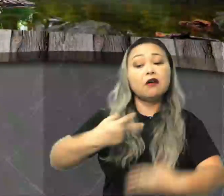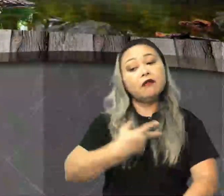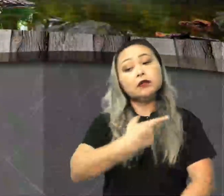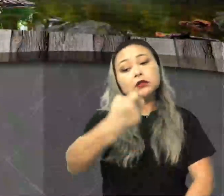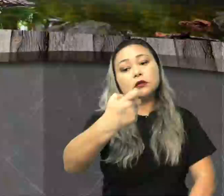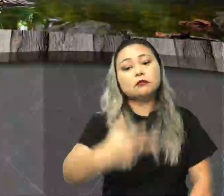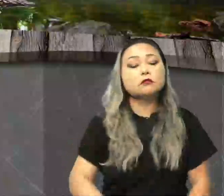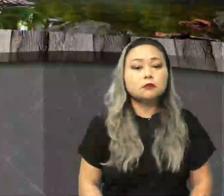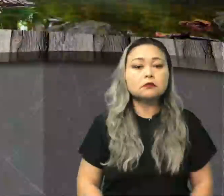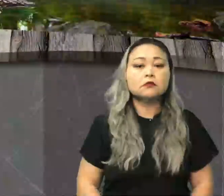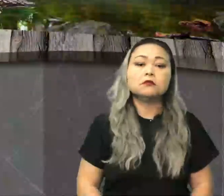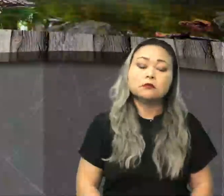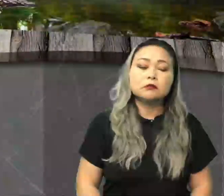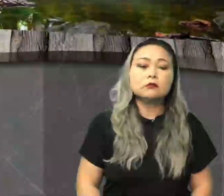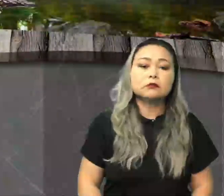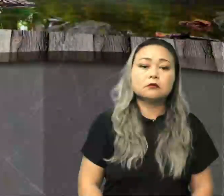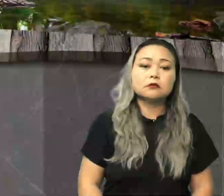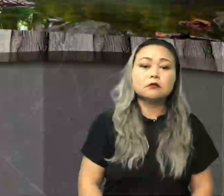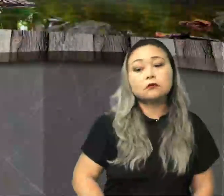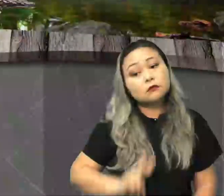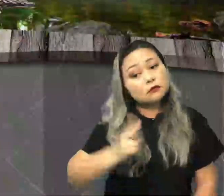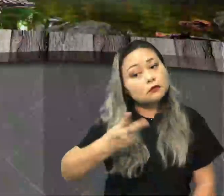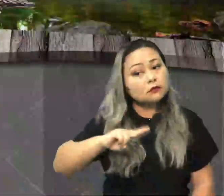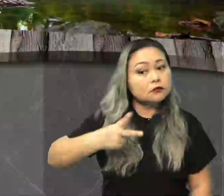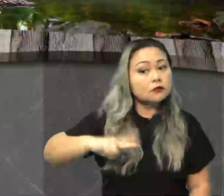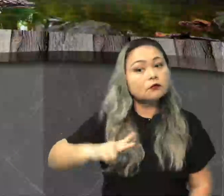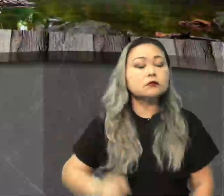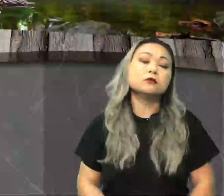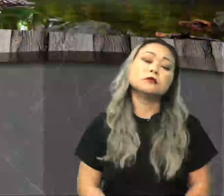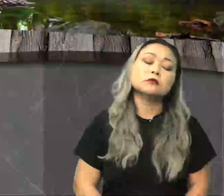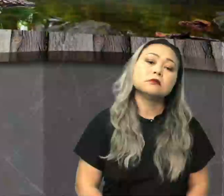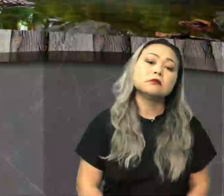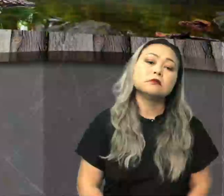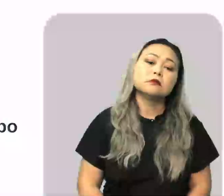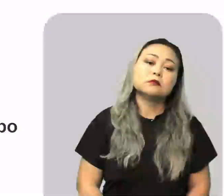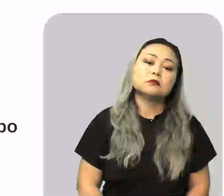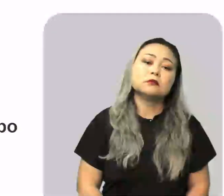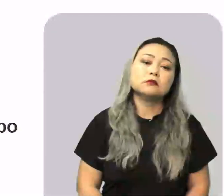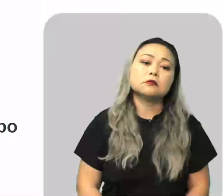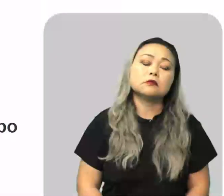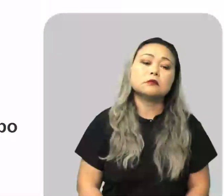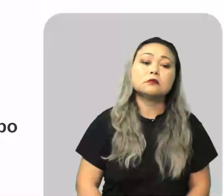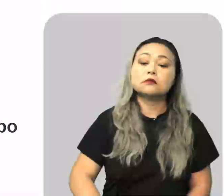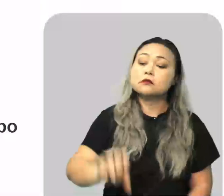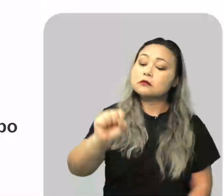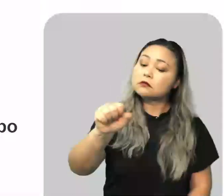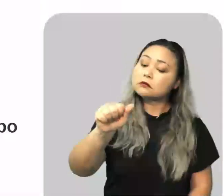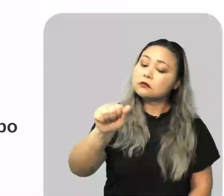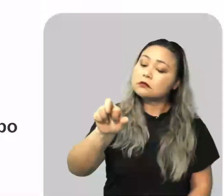vacina, tá? Nas duas formas aí. Continuando,